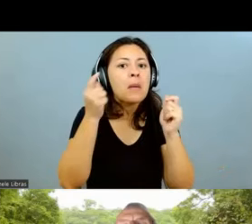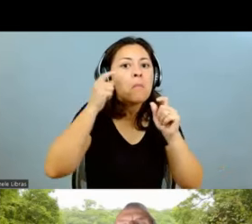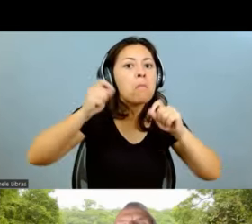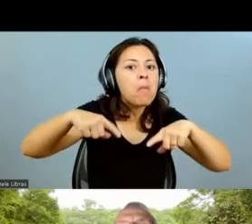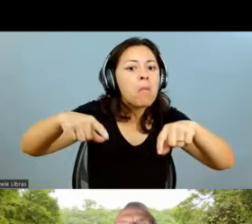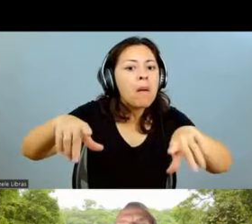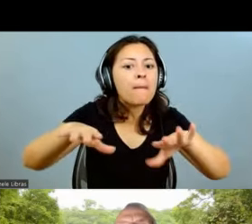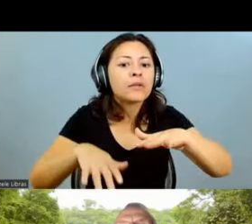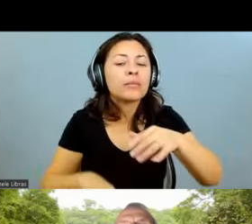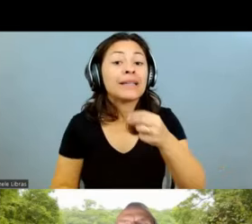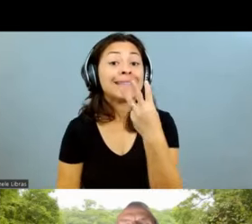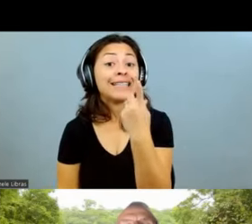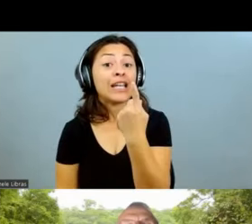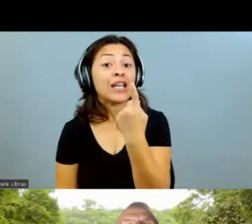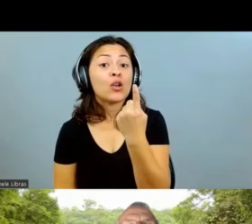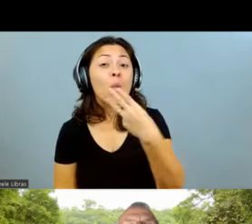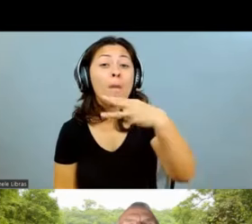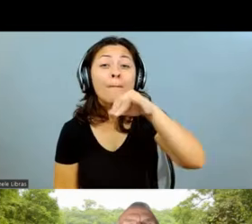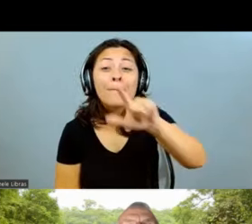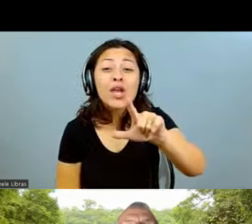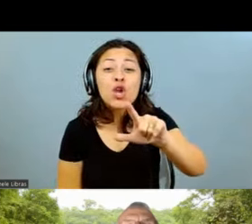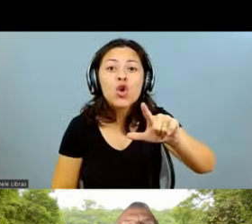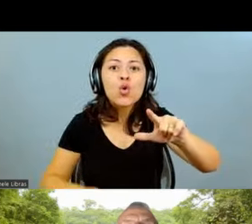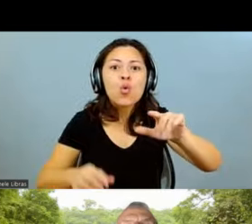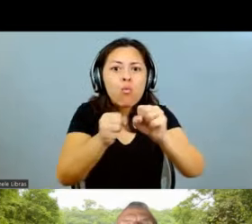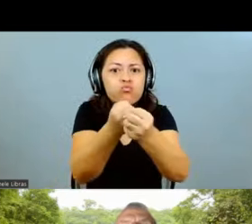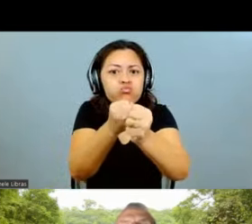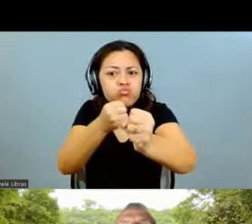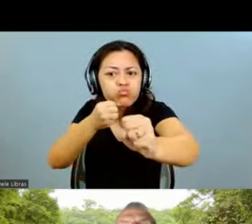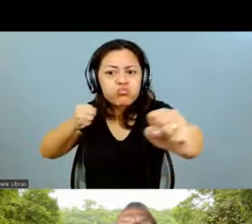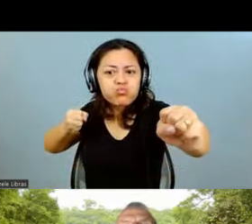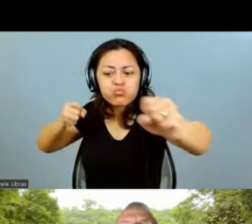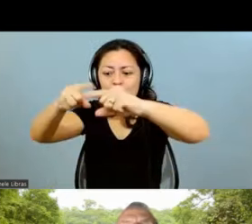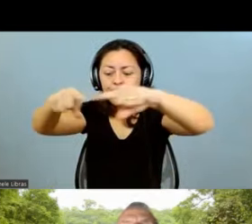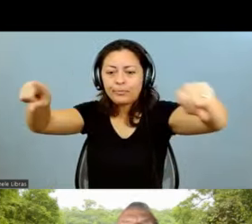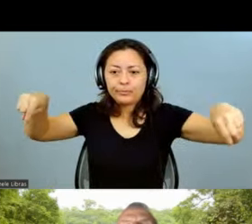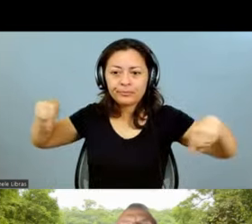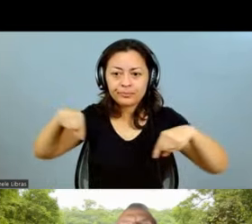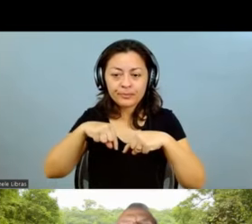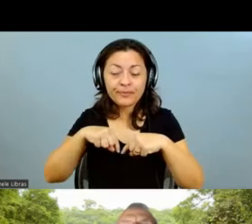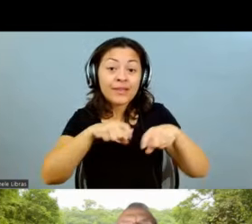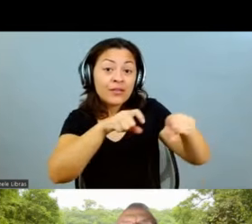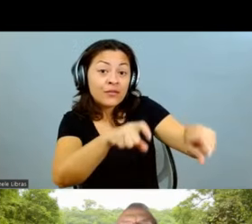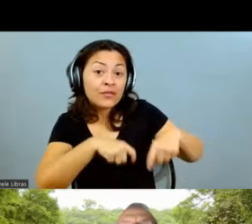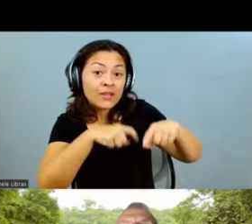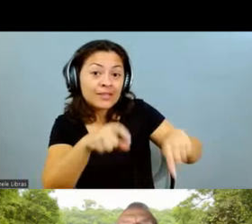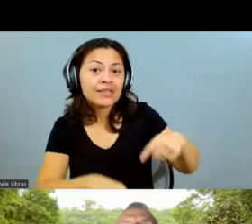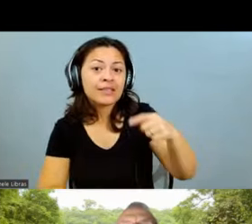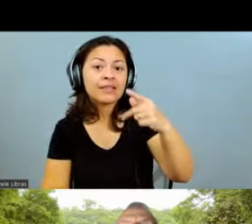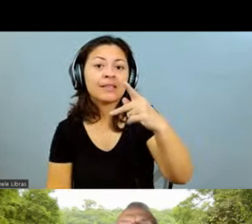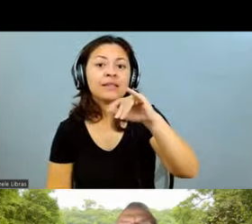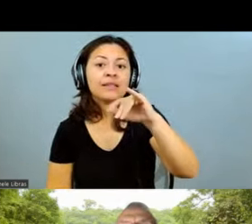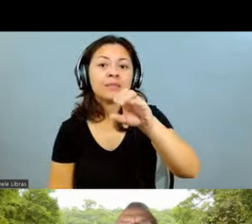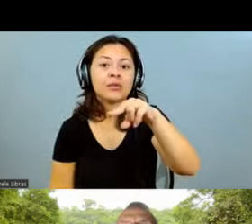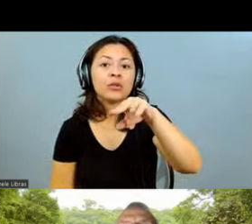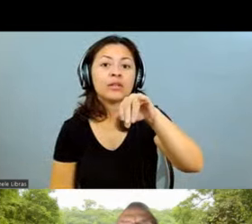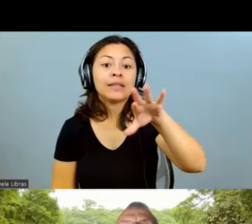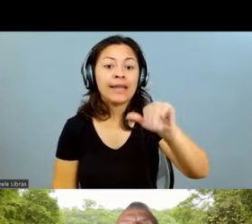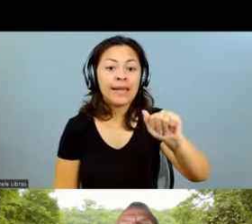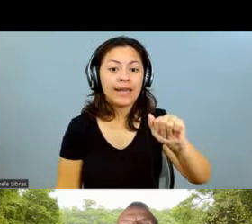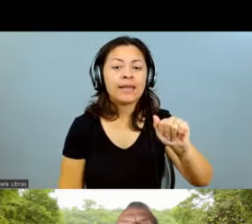31.000 ha o contrato atual da Fazenda Pioneira possui prazo até a data a